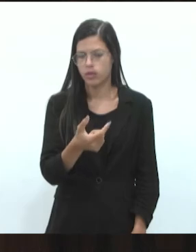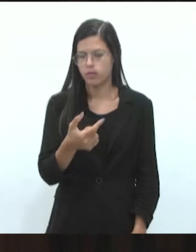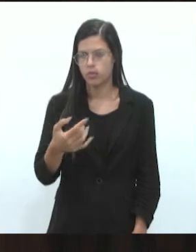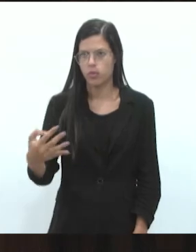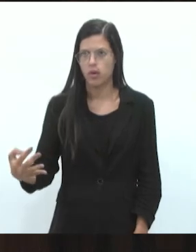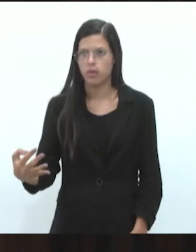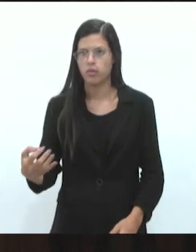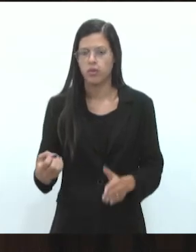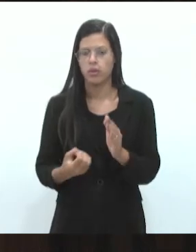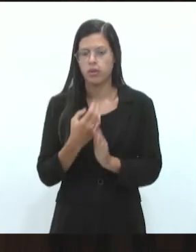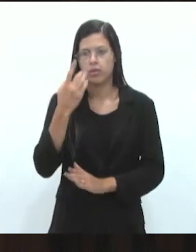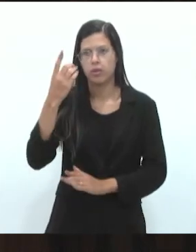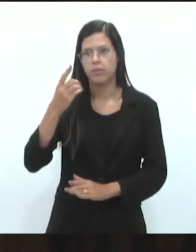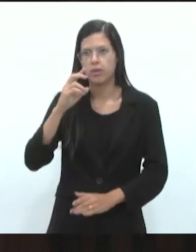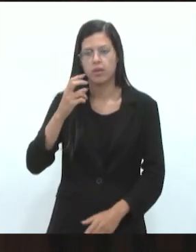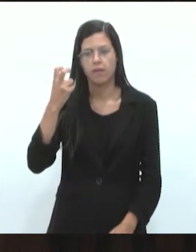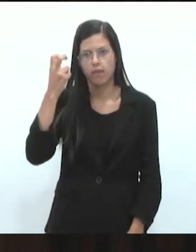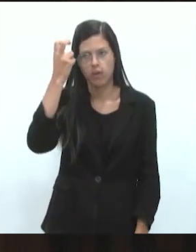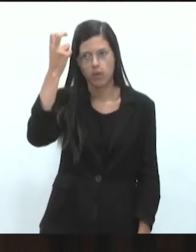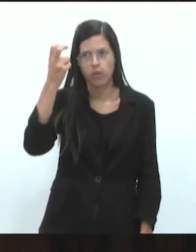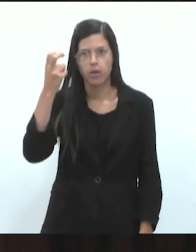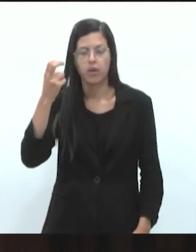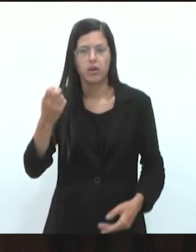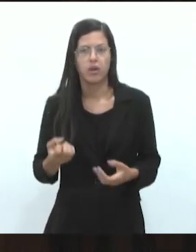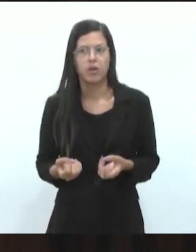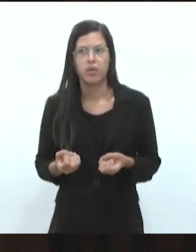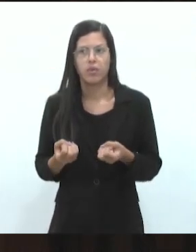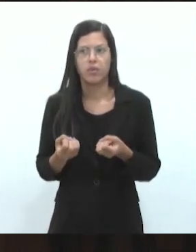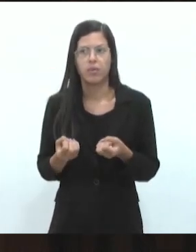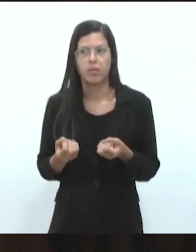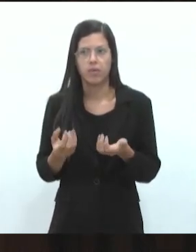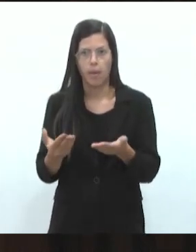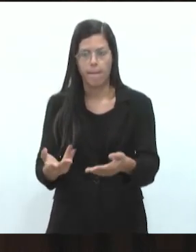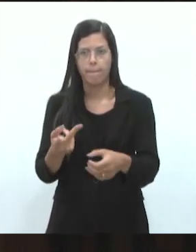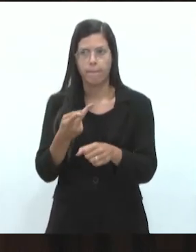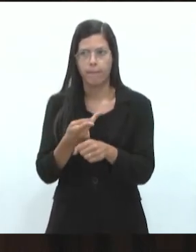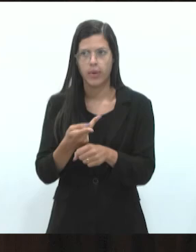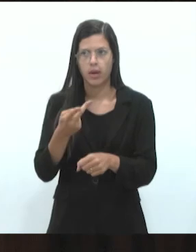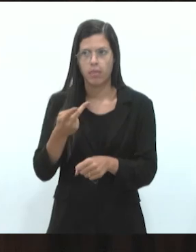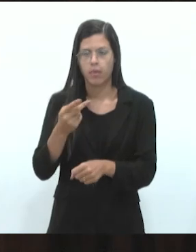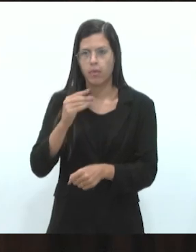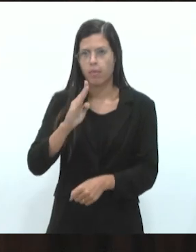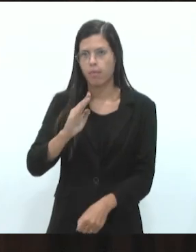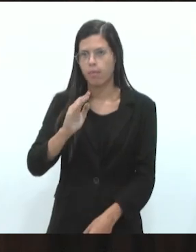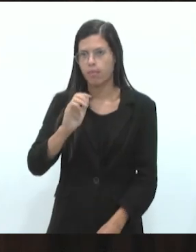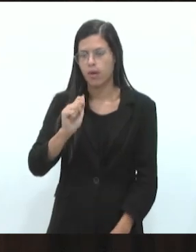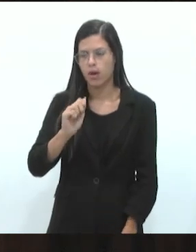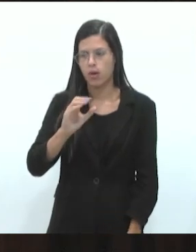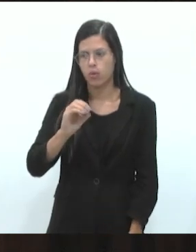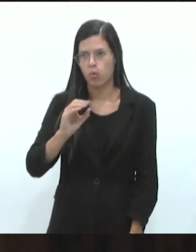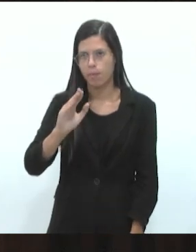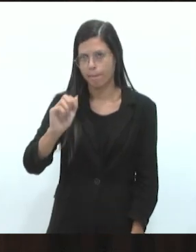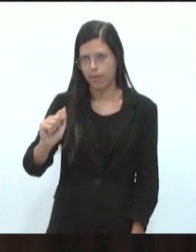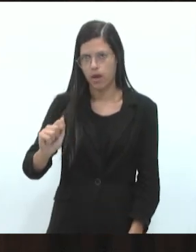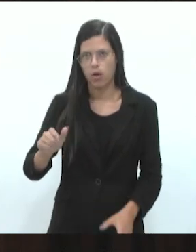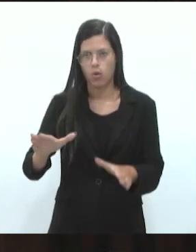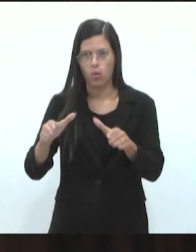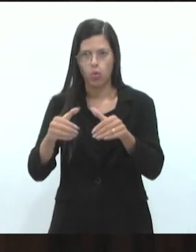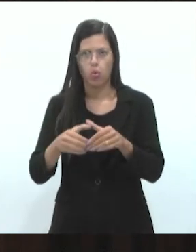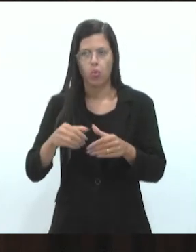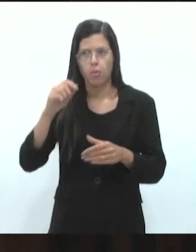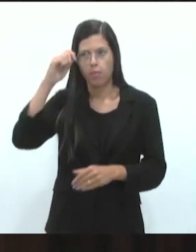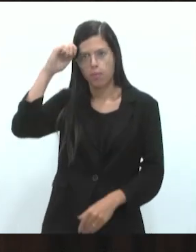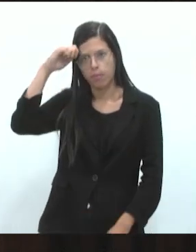de autoria da deputada Verônica Lima, que concede o prêmio Baobá ao coletivo Pretas